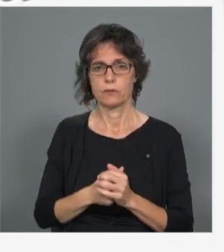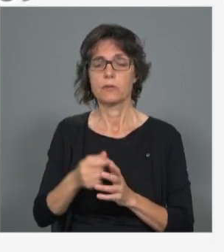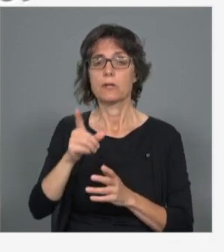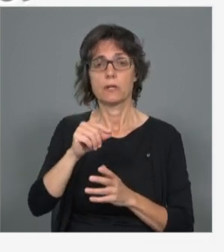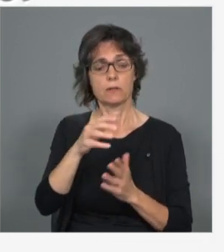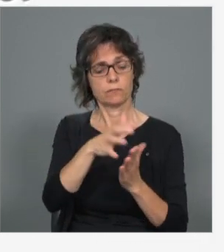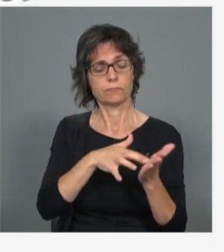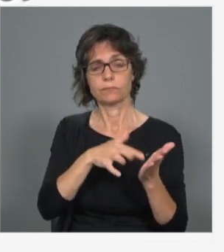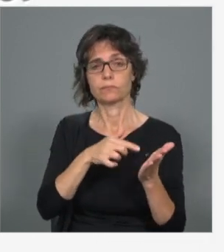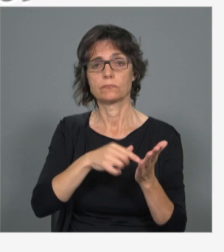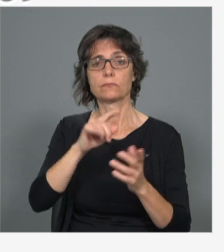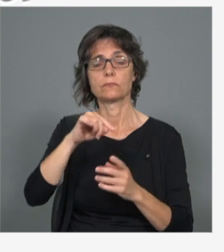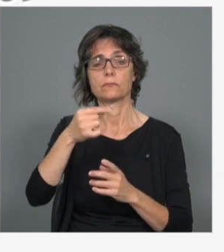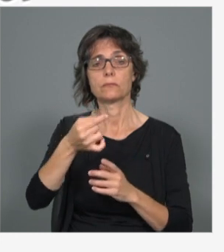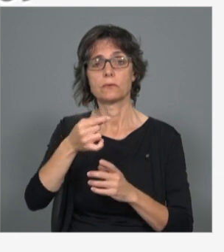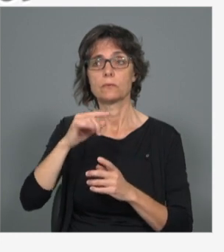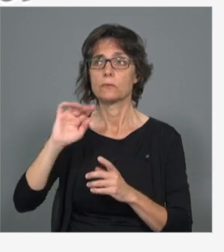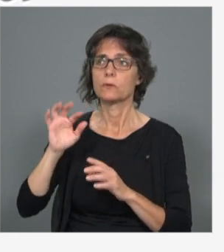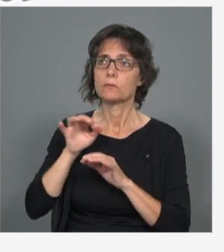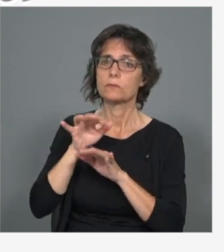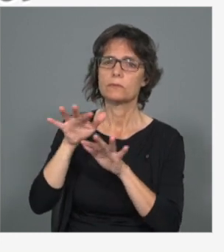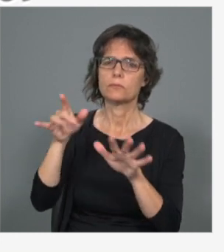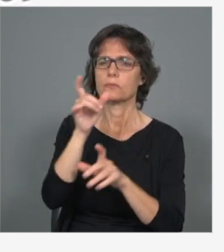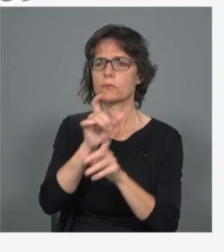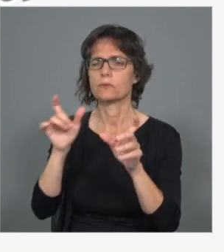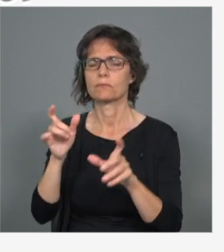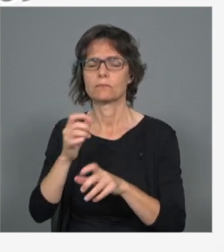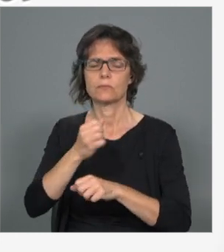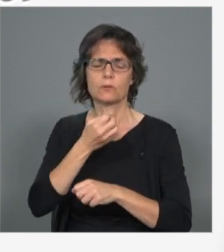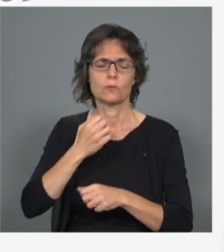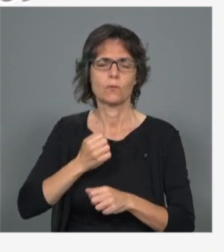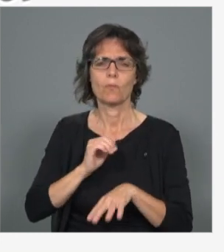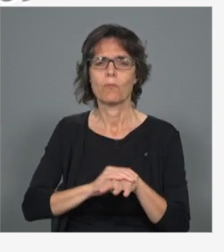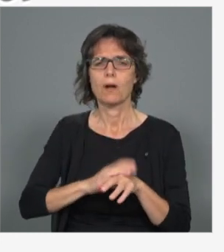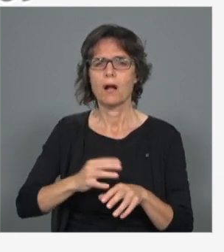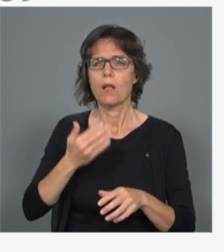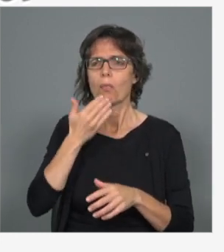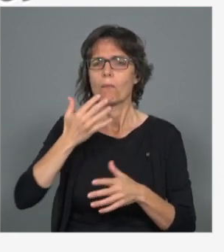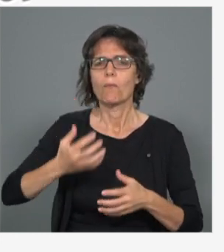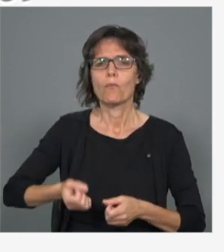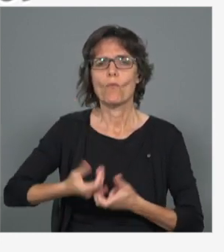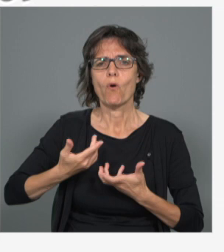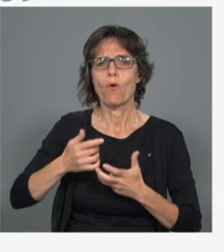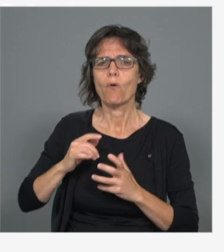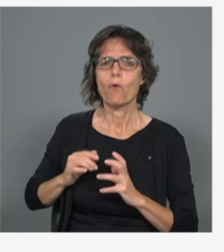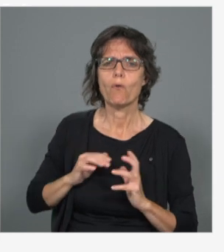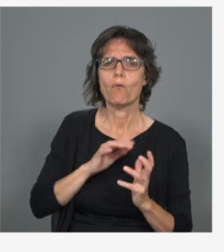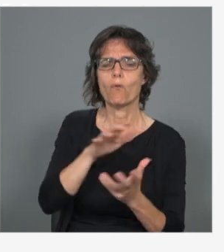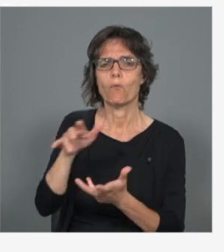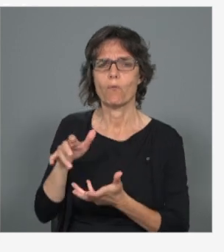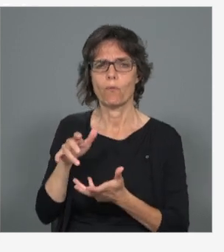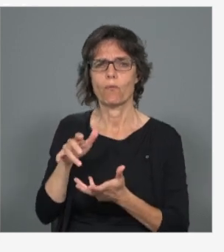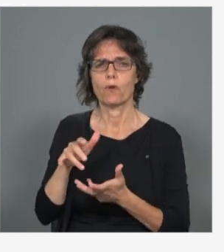ser pregado em seu nome o arrependimento e o perdão dos pecados a todas as nações, começando